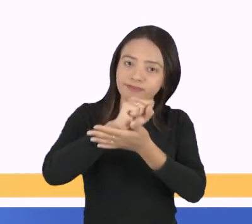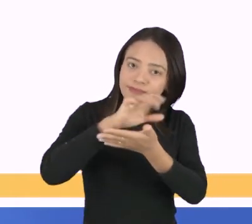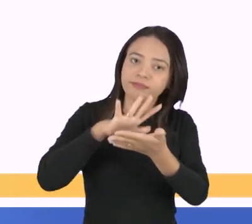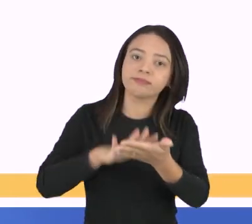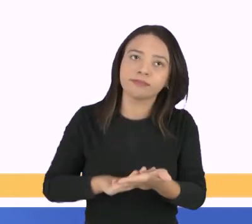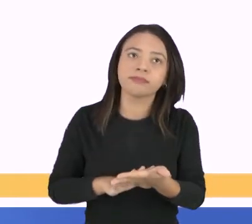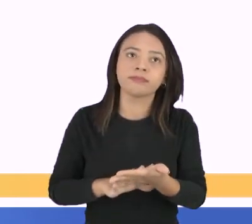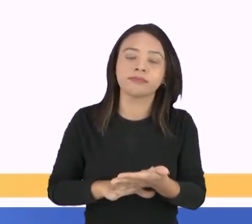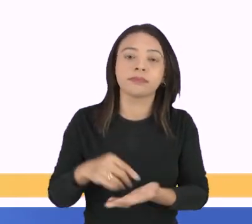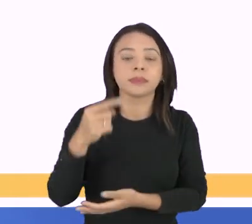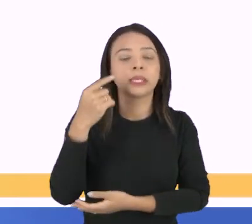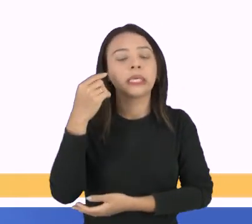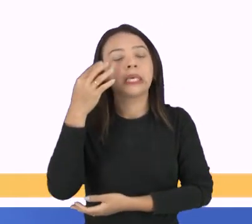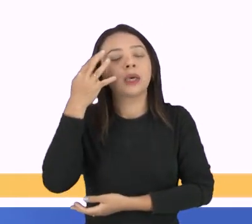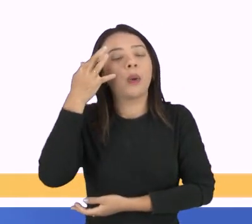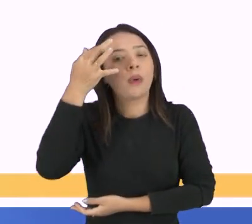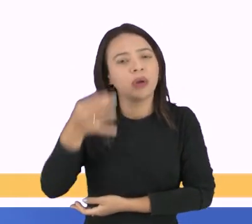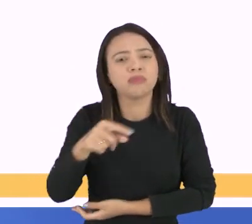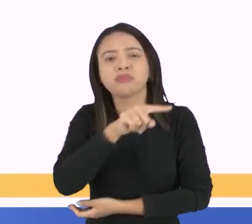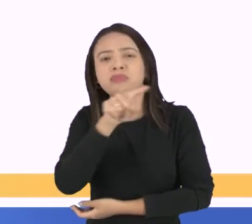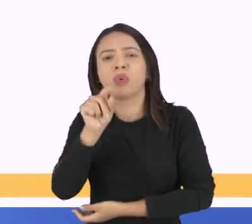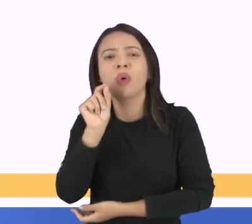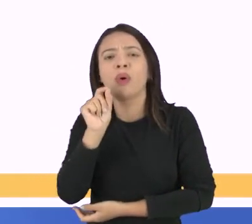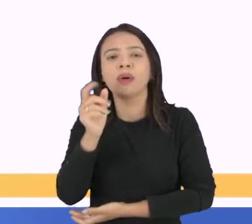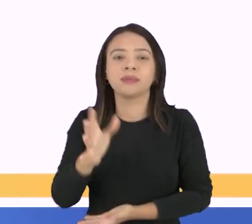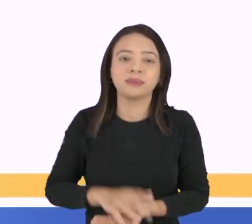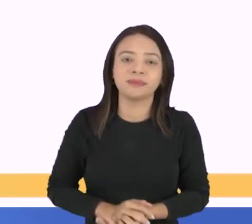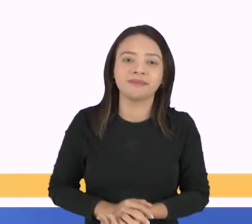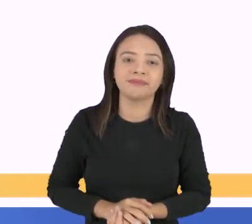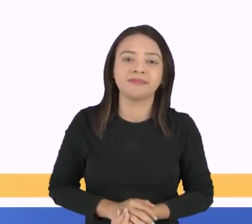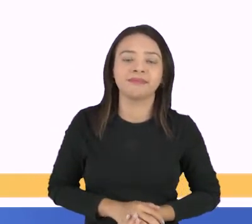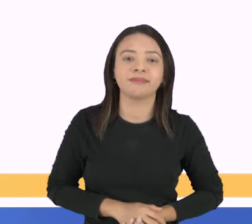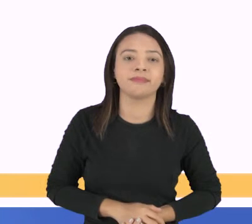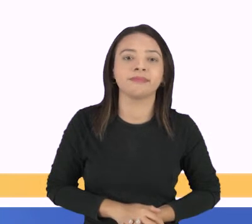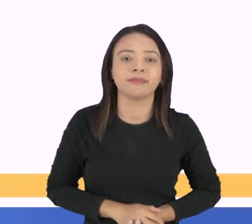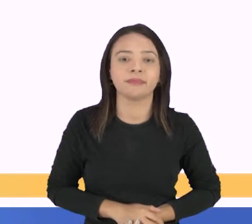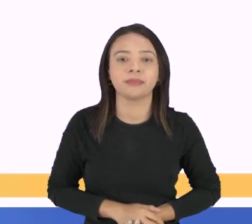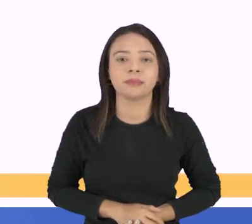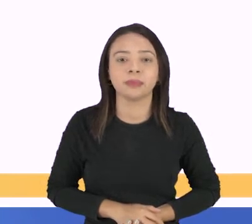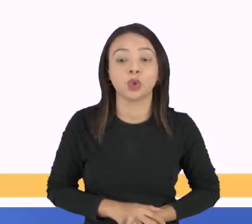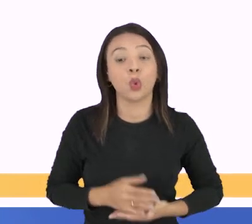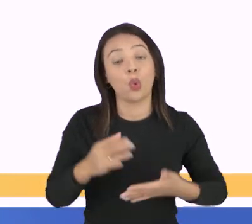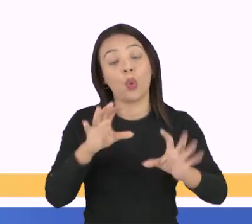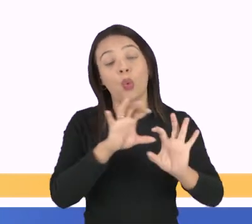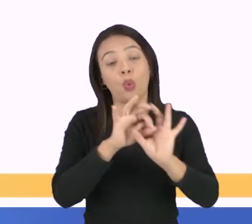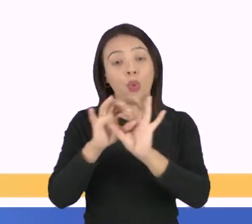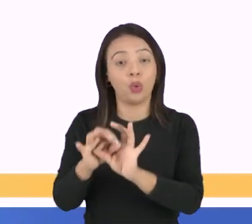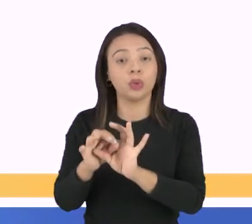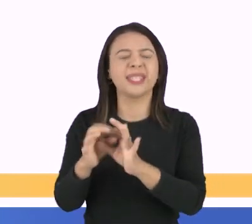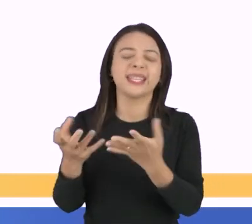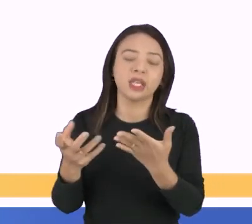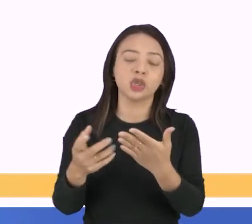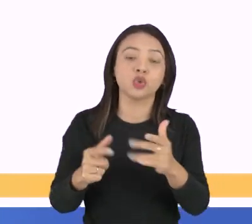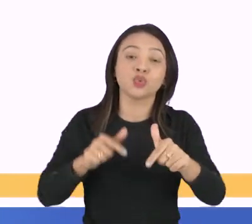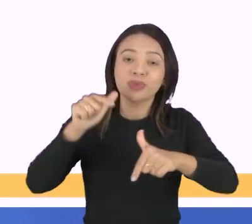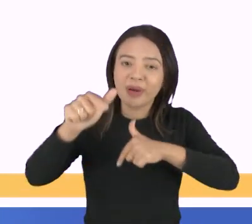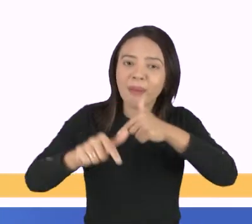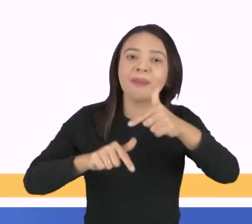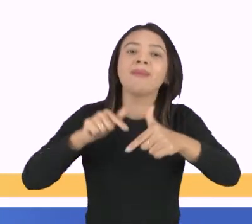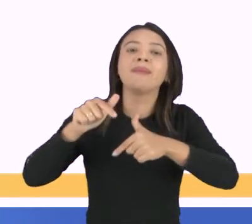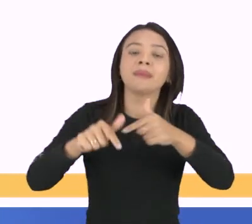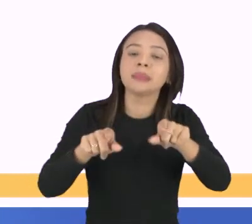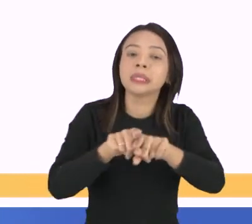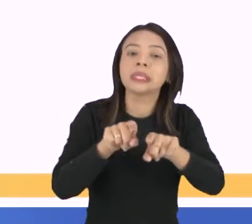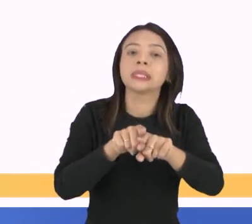exercitando para ver até que ponto você absorveu alguma coisa relacionada com o papel do trabalho em que